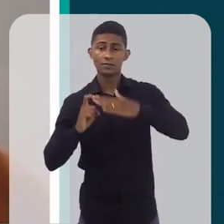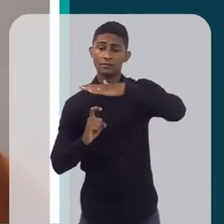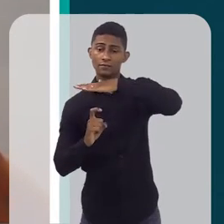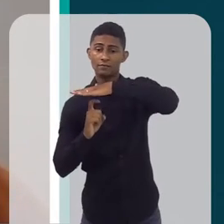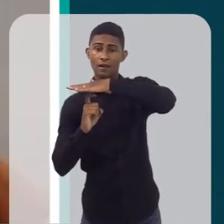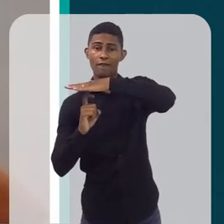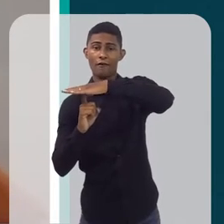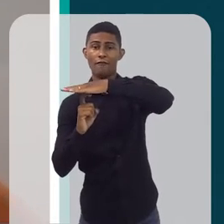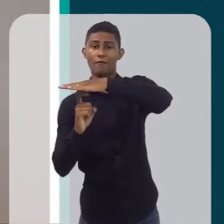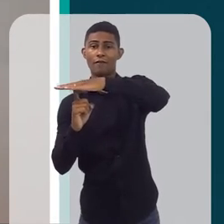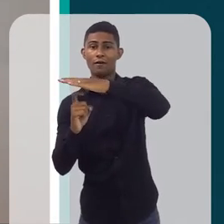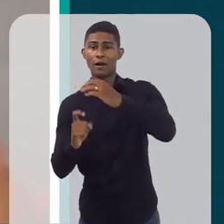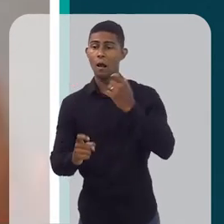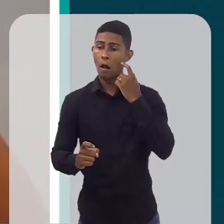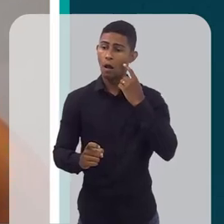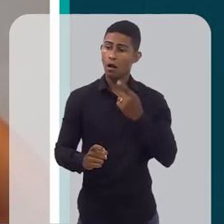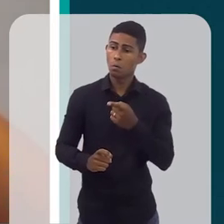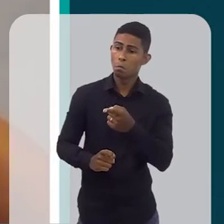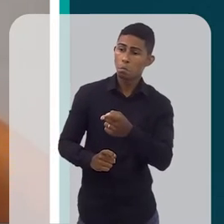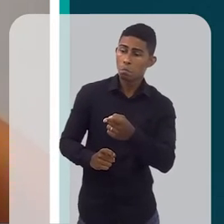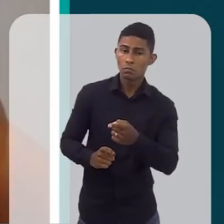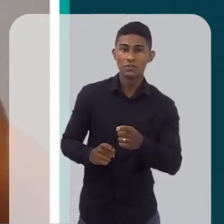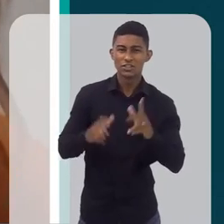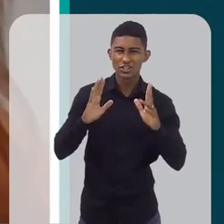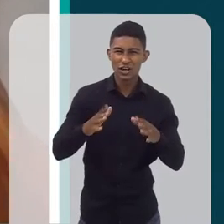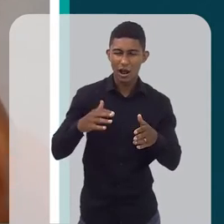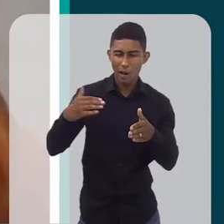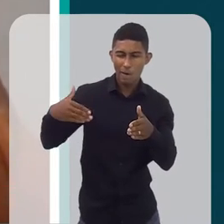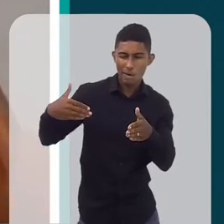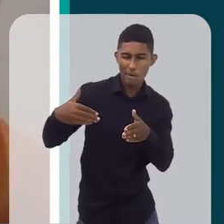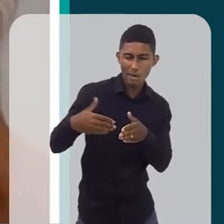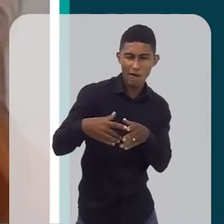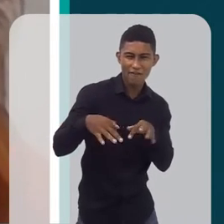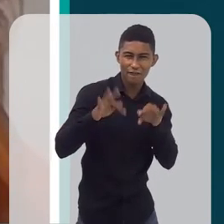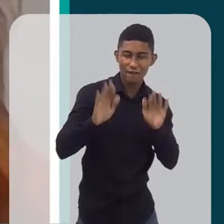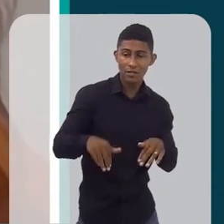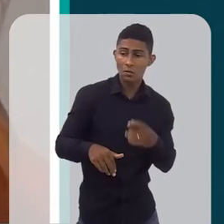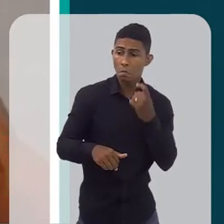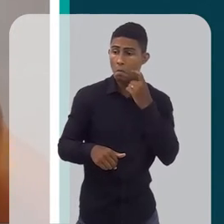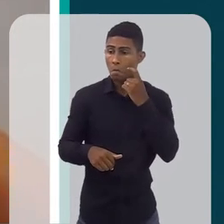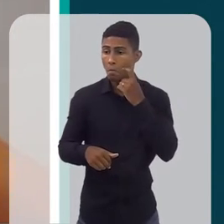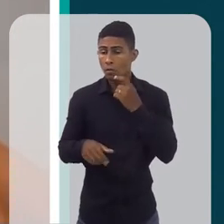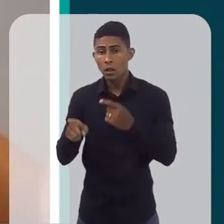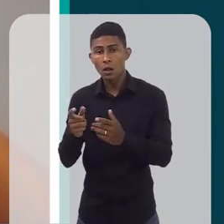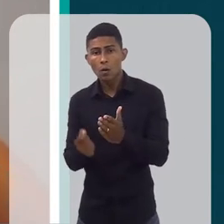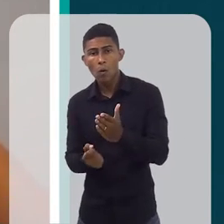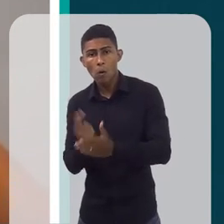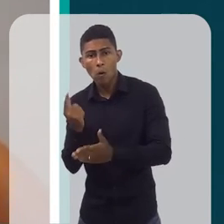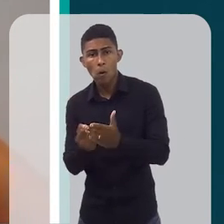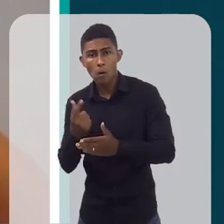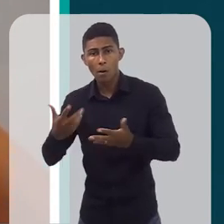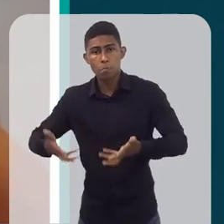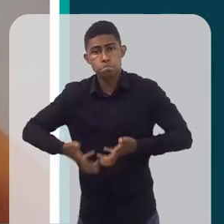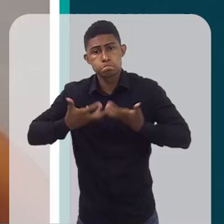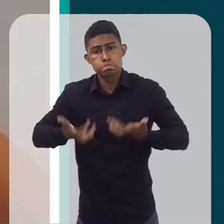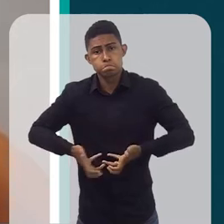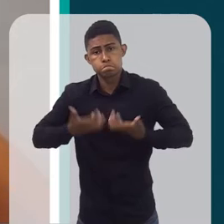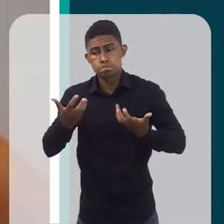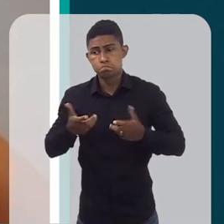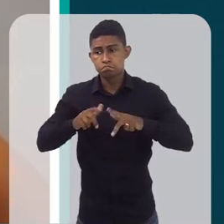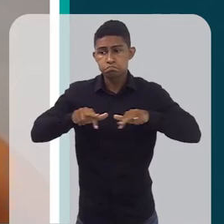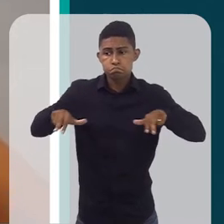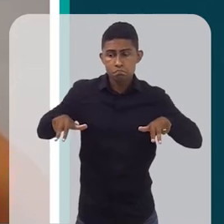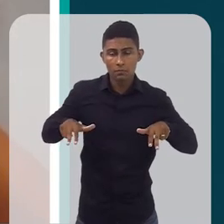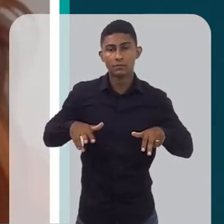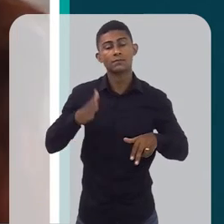numa feira no qual você possa pegar o final da feira, tentar comprar, entendeu? Assim,